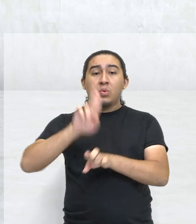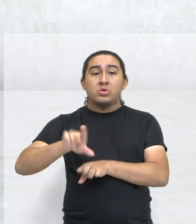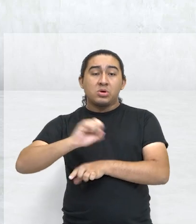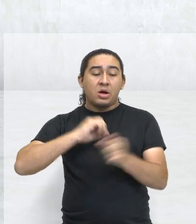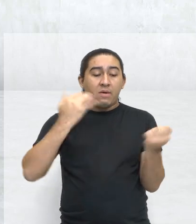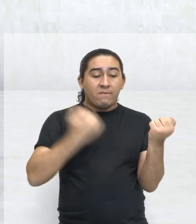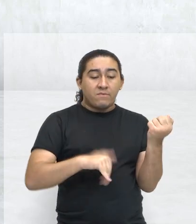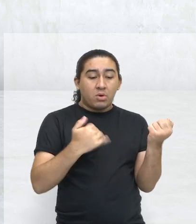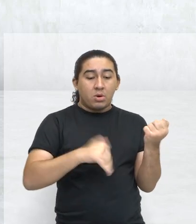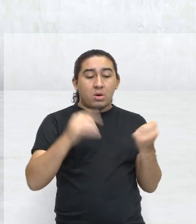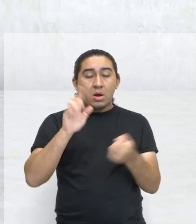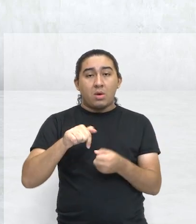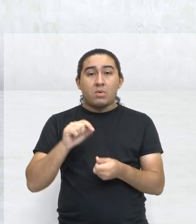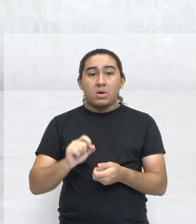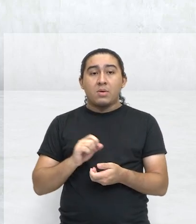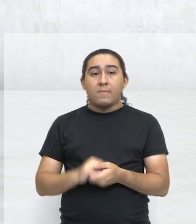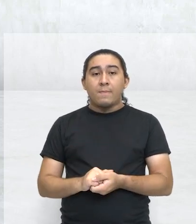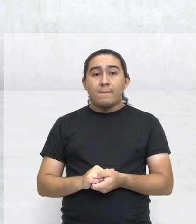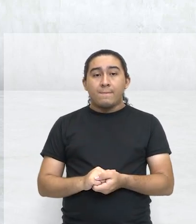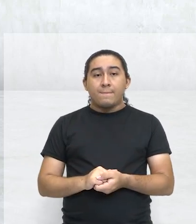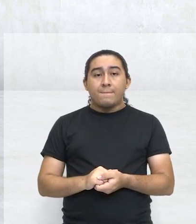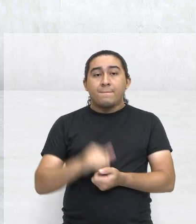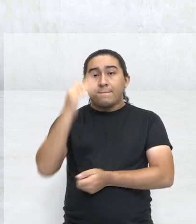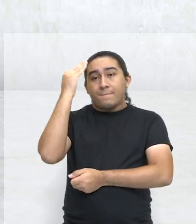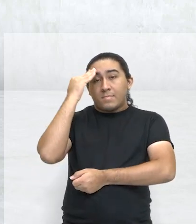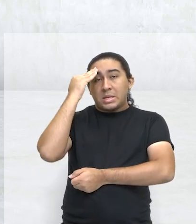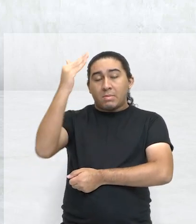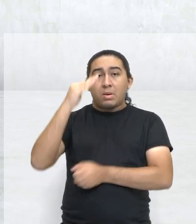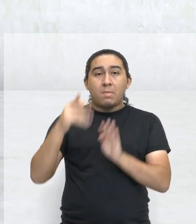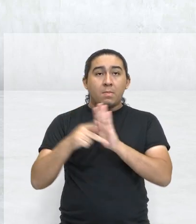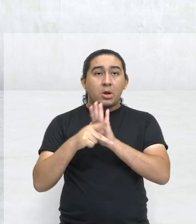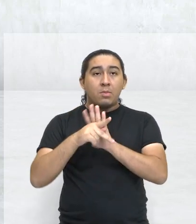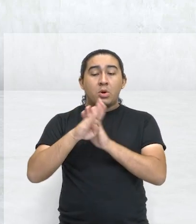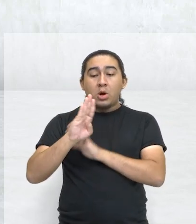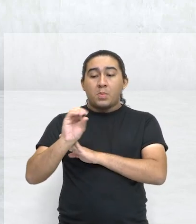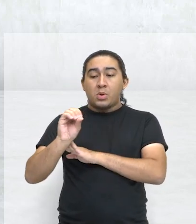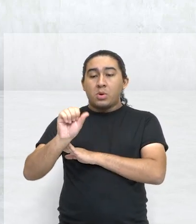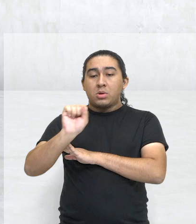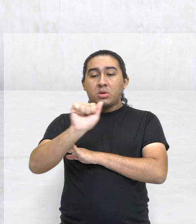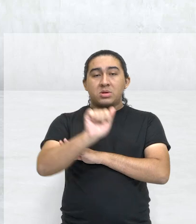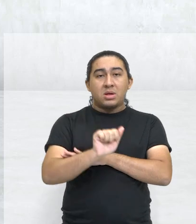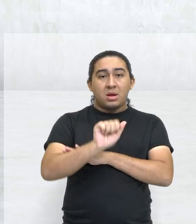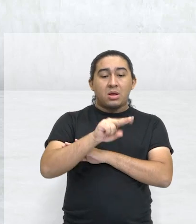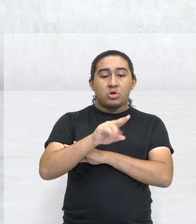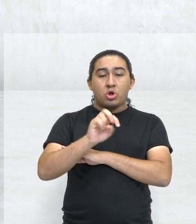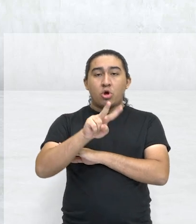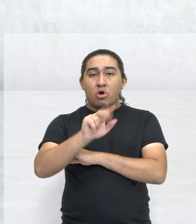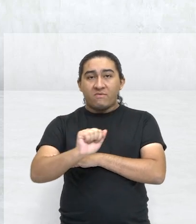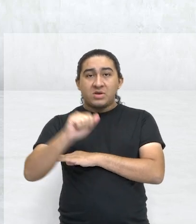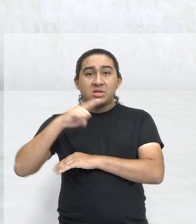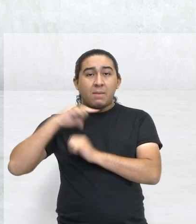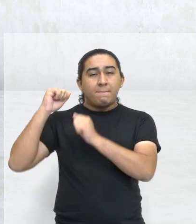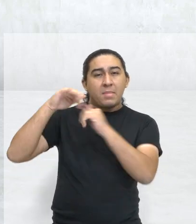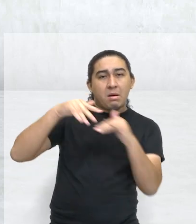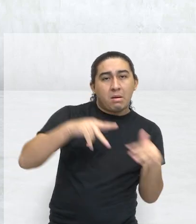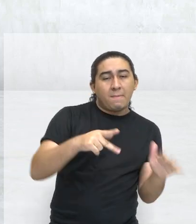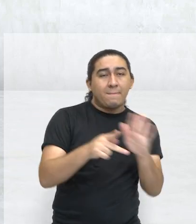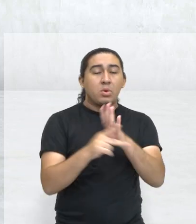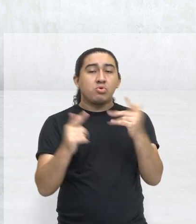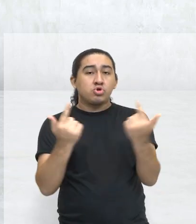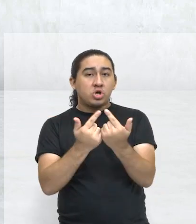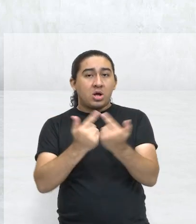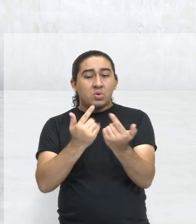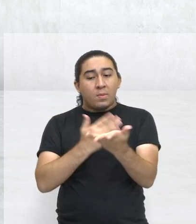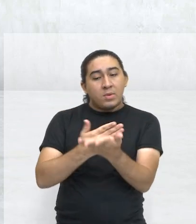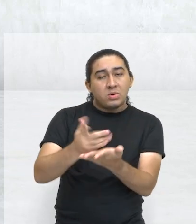Inclusive, conta a lenda que um artista muito renomado, inclusive já até faleceu, e ele utilizava muito o violão,